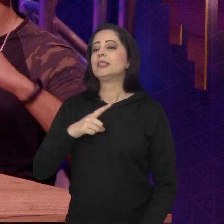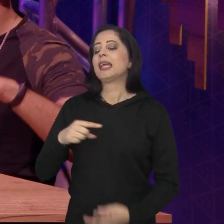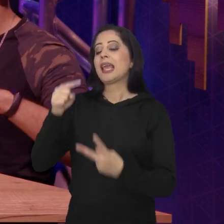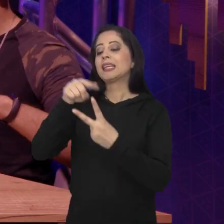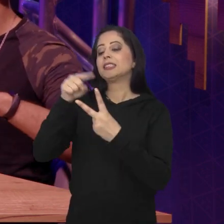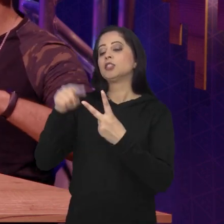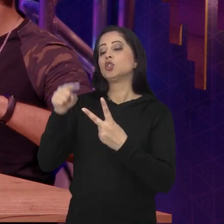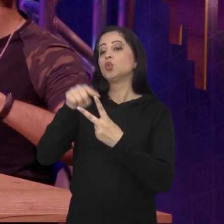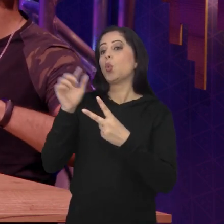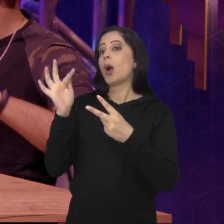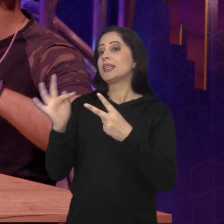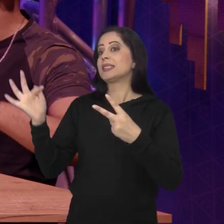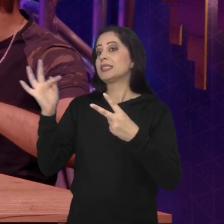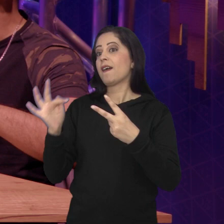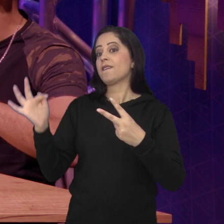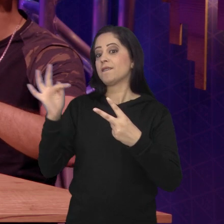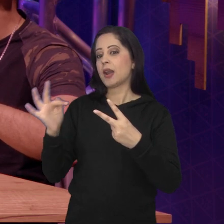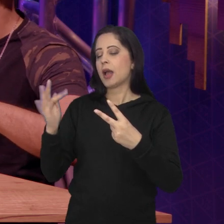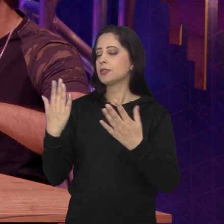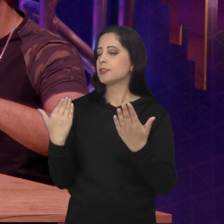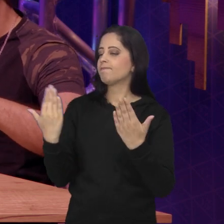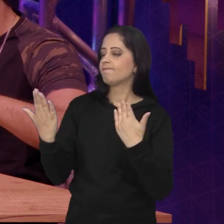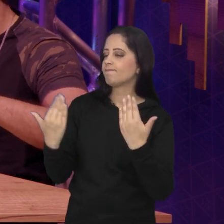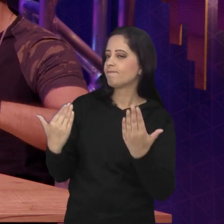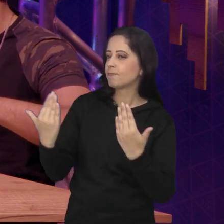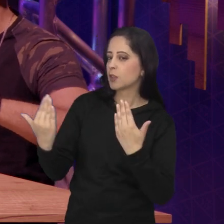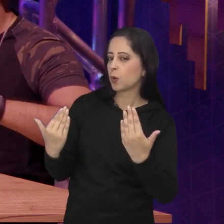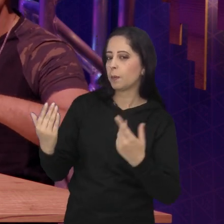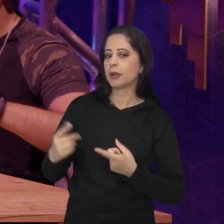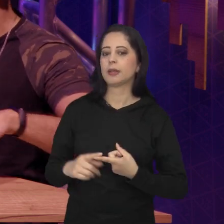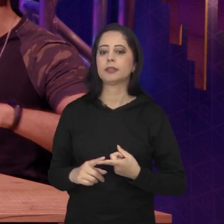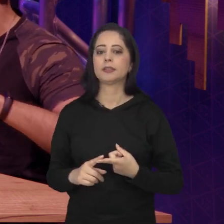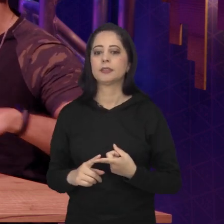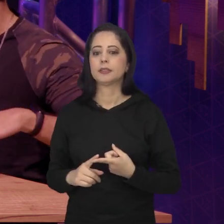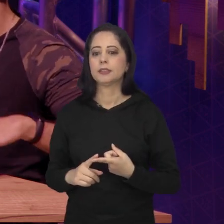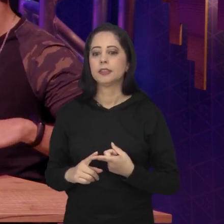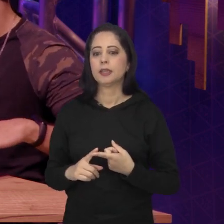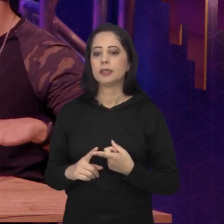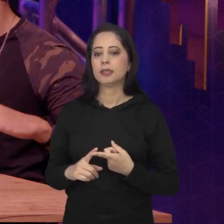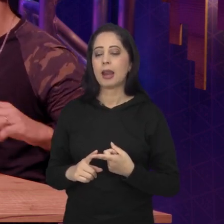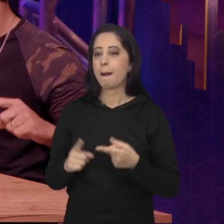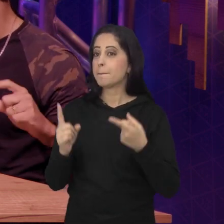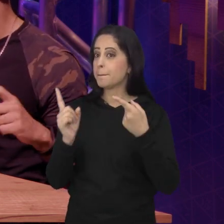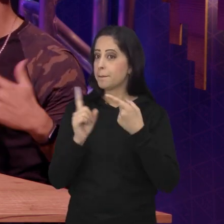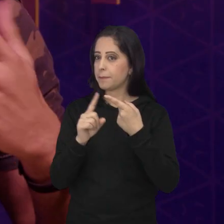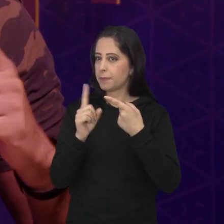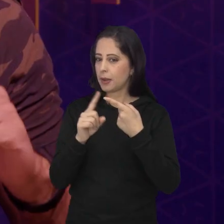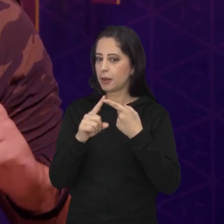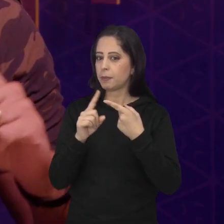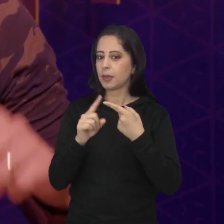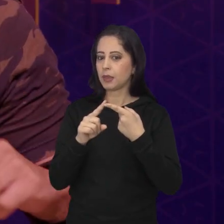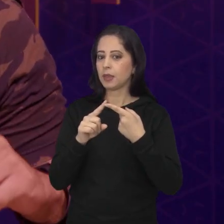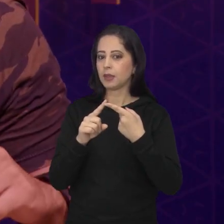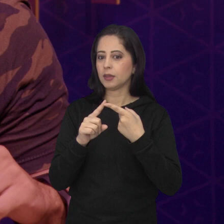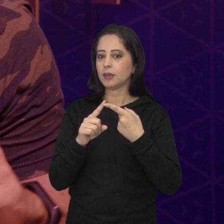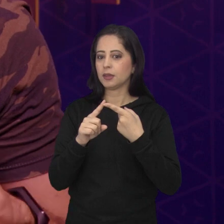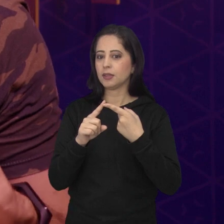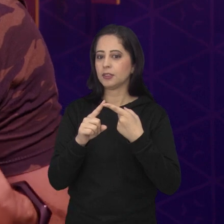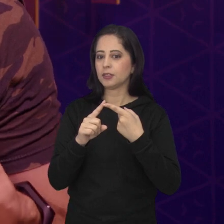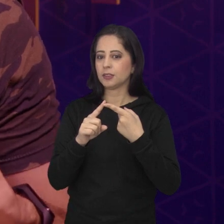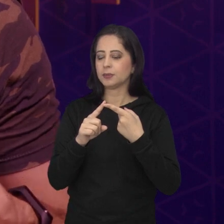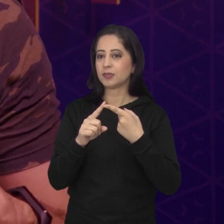Vou colocar aqui duas citações pra gente comparar e analisar aí esses dois personagens. A